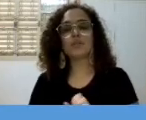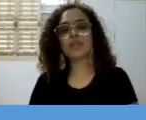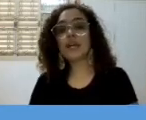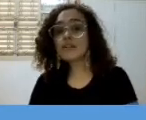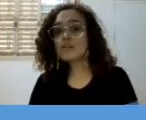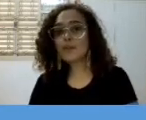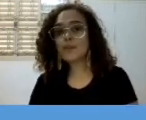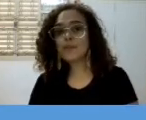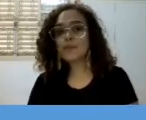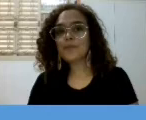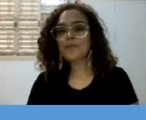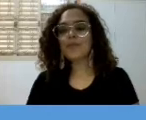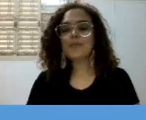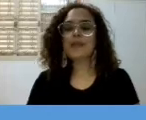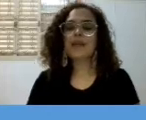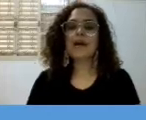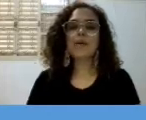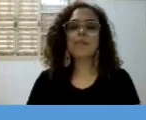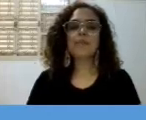versos em um texto